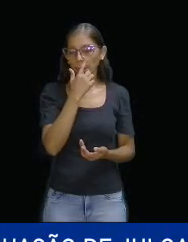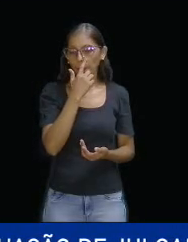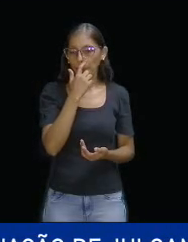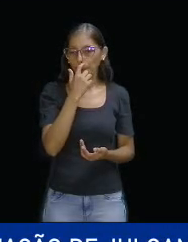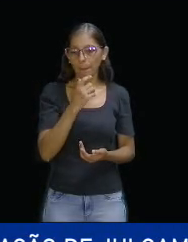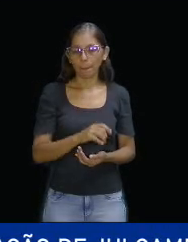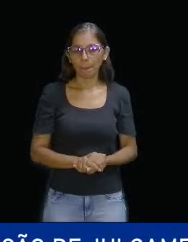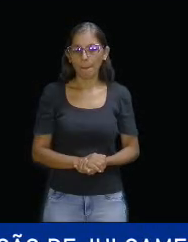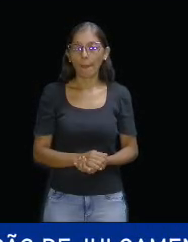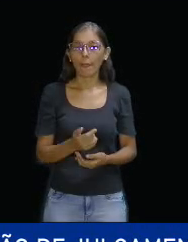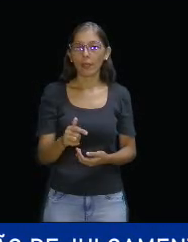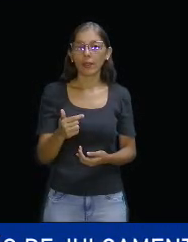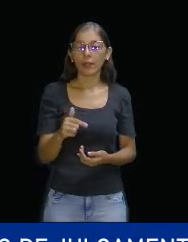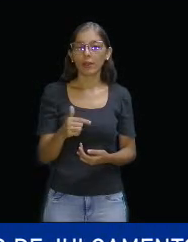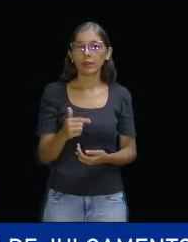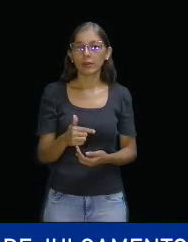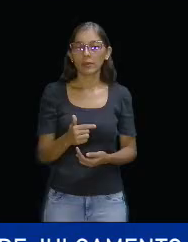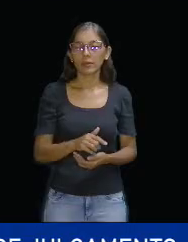levou